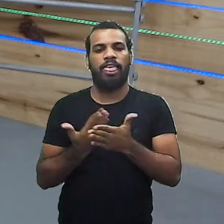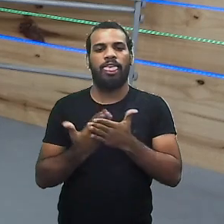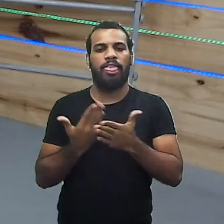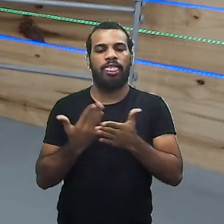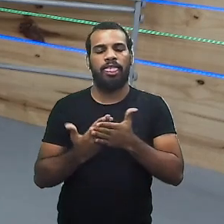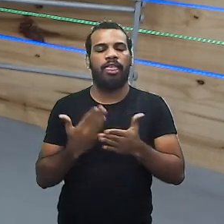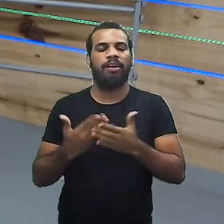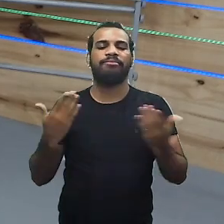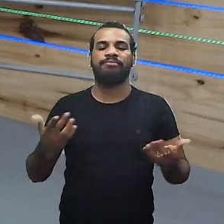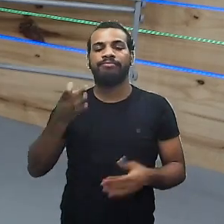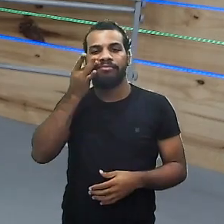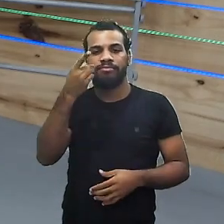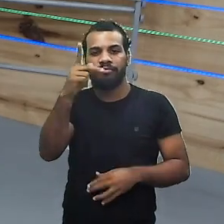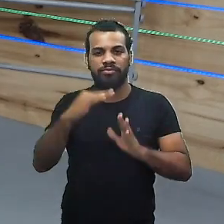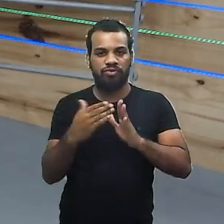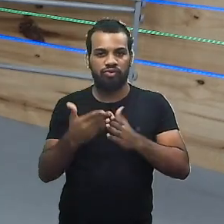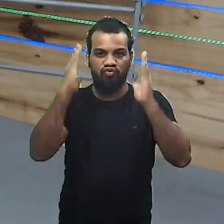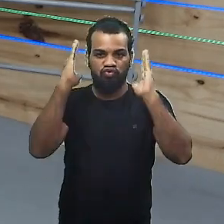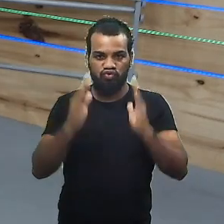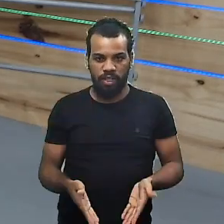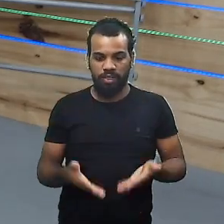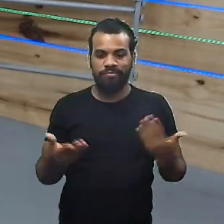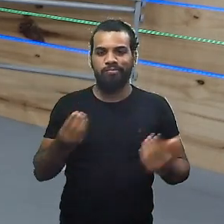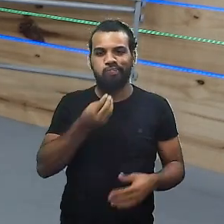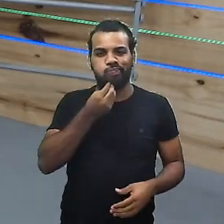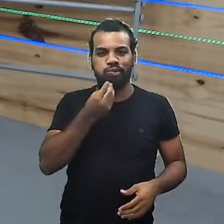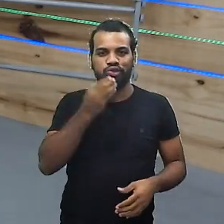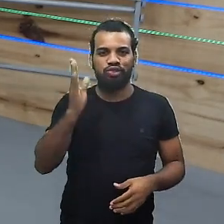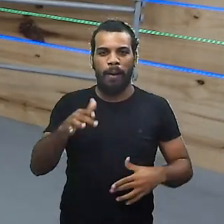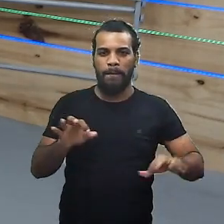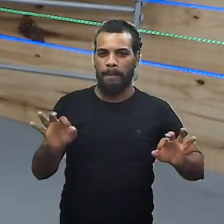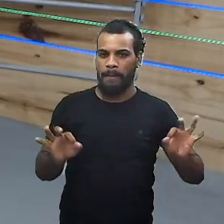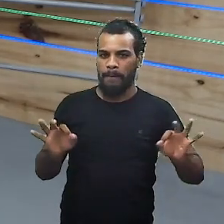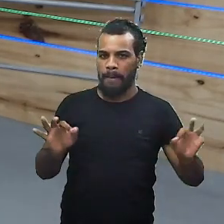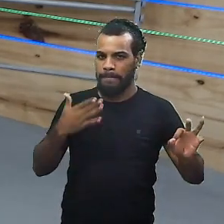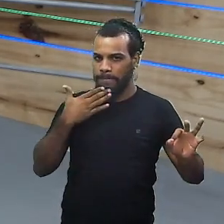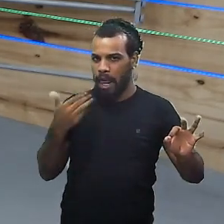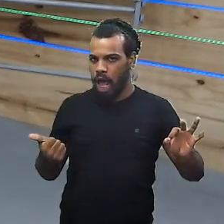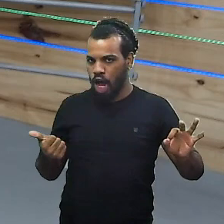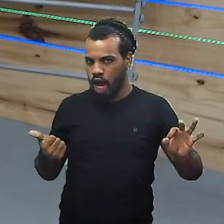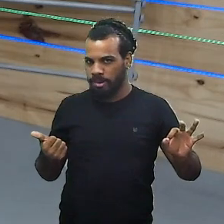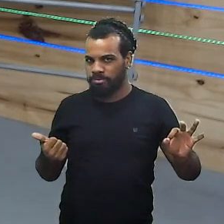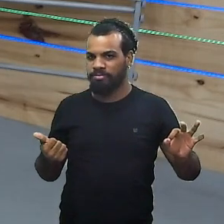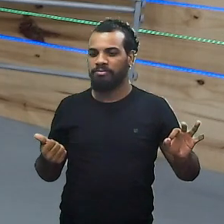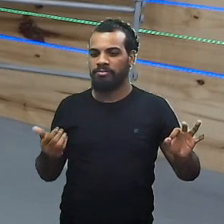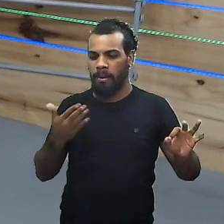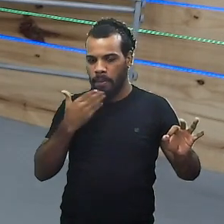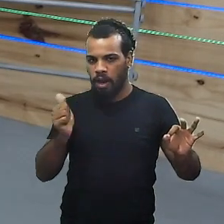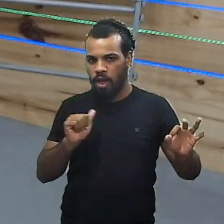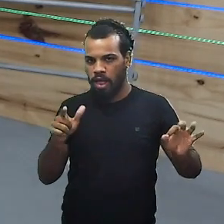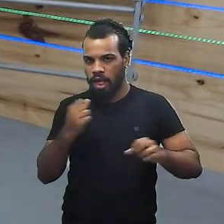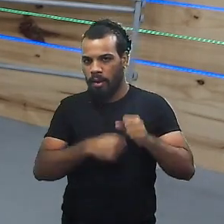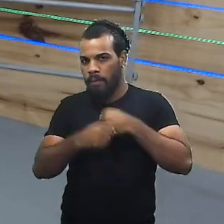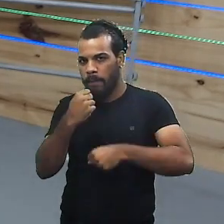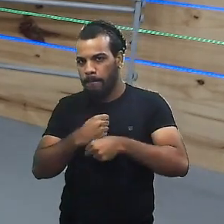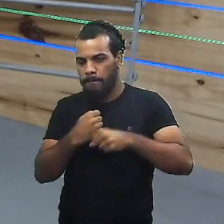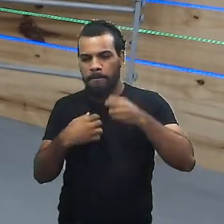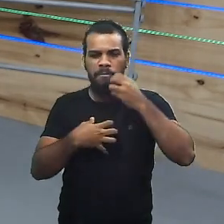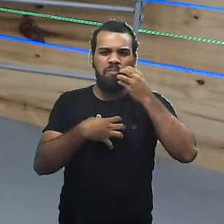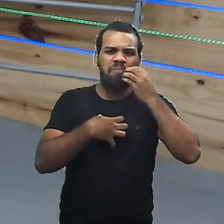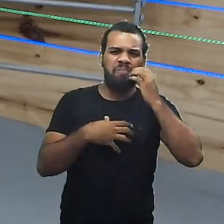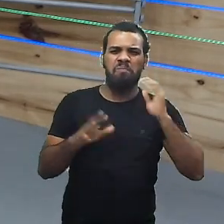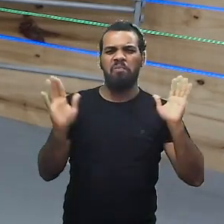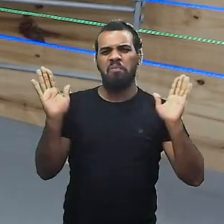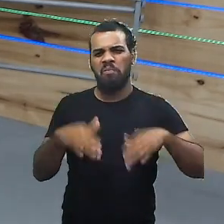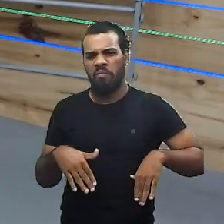voltou presencial, tendo aí a oportunidade de se preparar melhor ainda do que a galera do ano passado, que ficou ali um